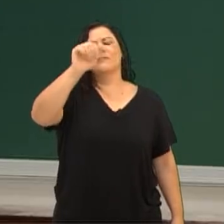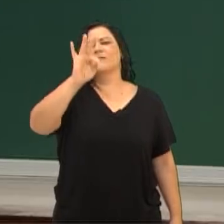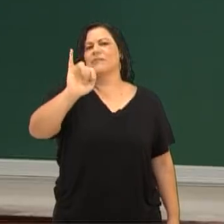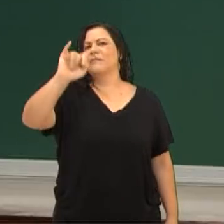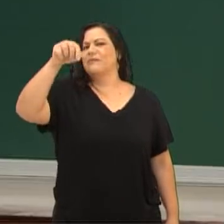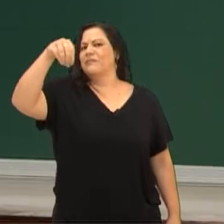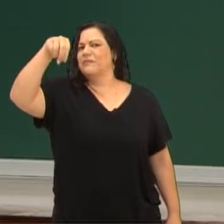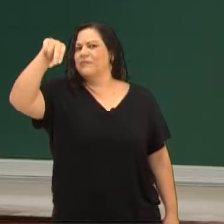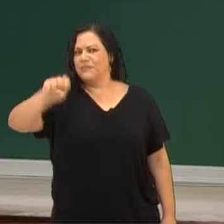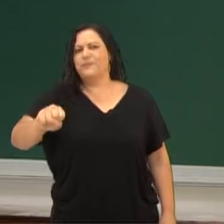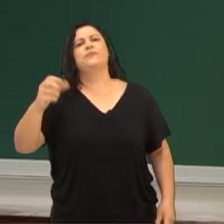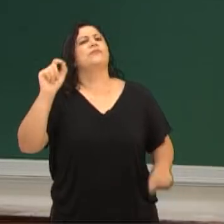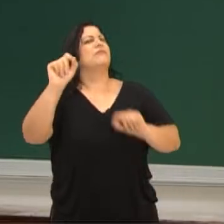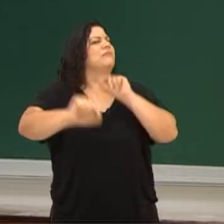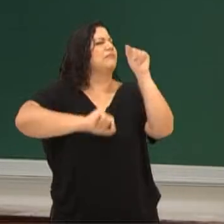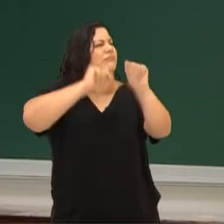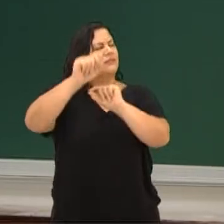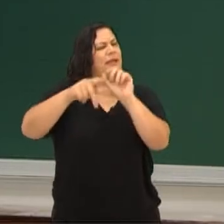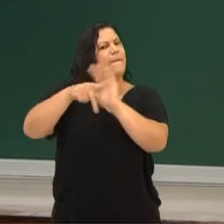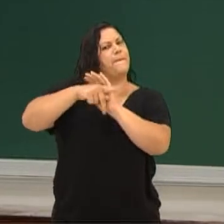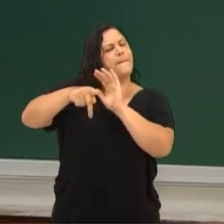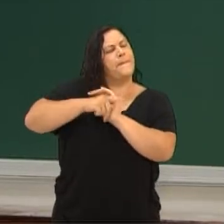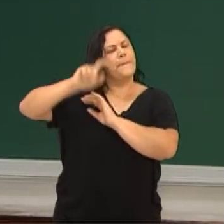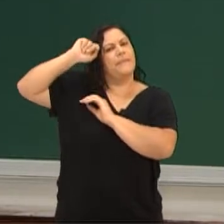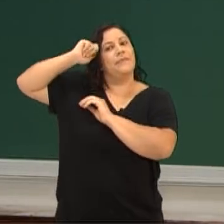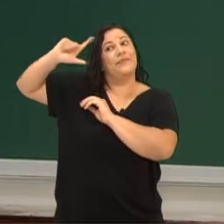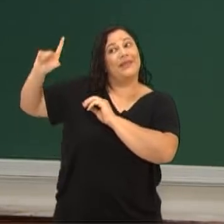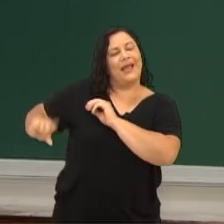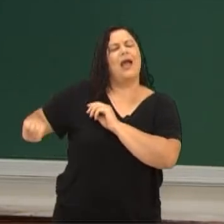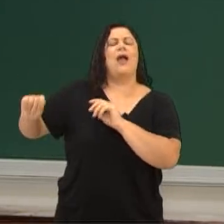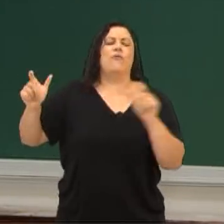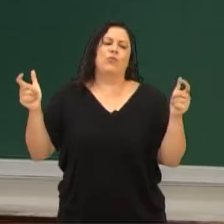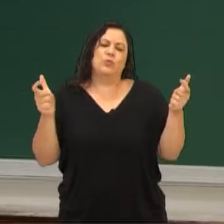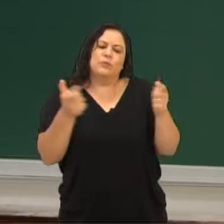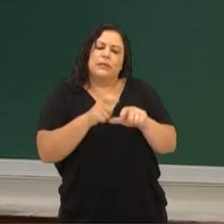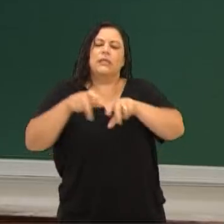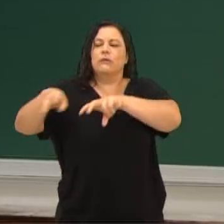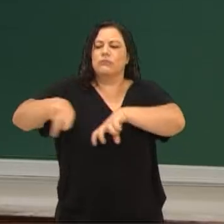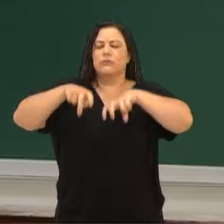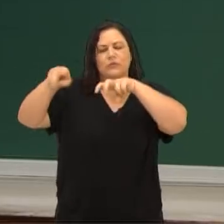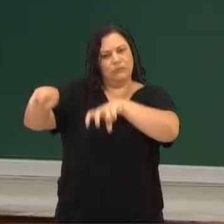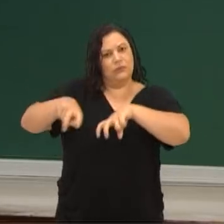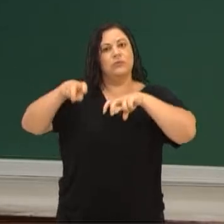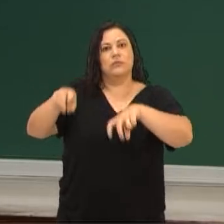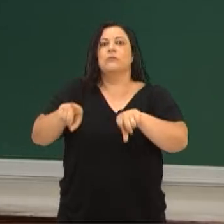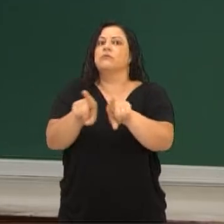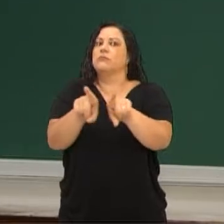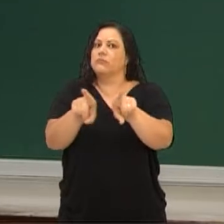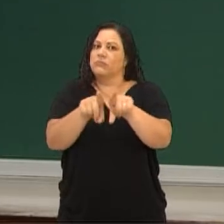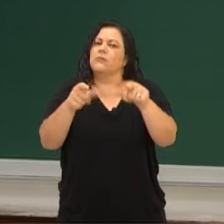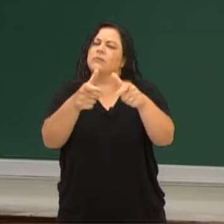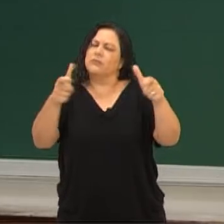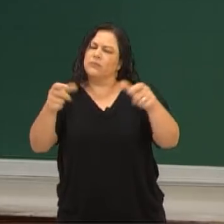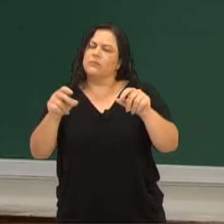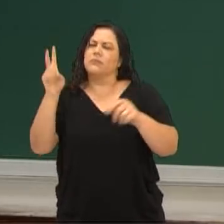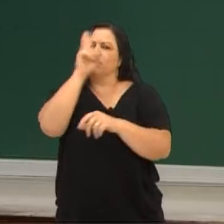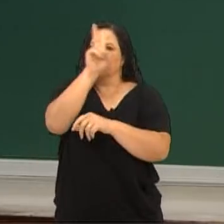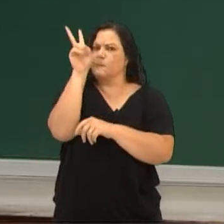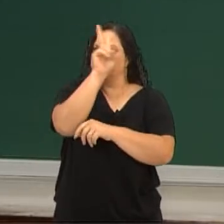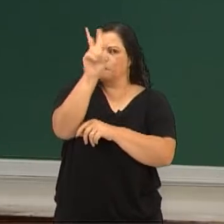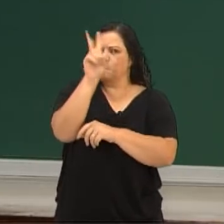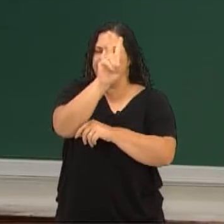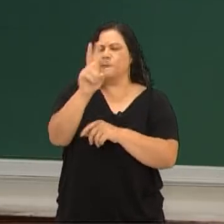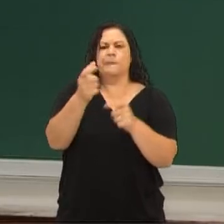agricultores na África. Lembrando que não só os pequenos agricultores da África, os plantations, os grandes